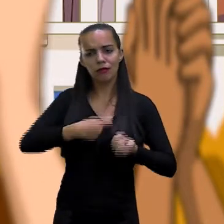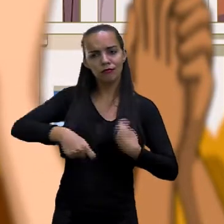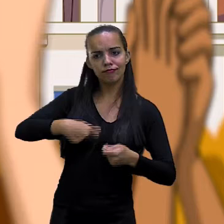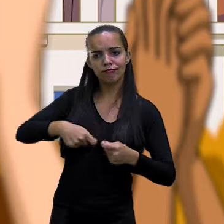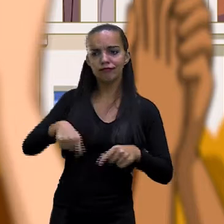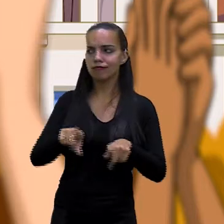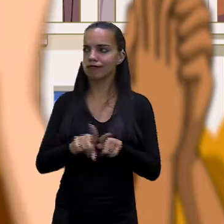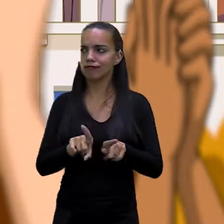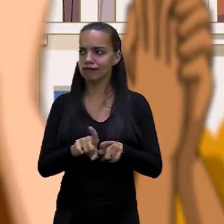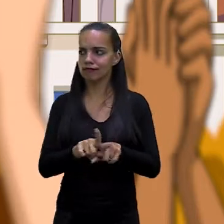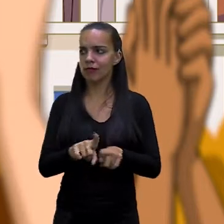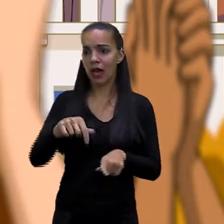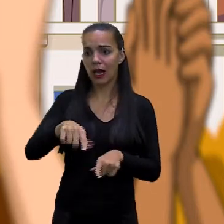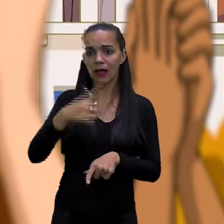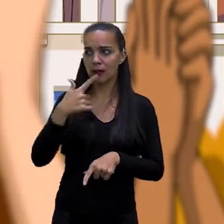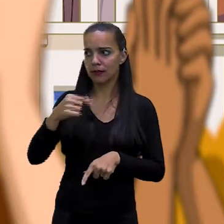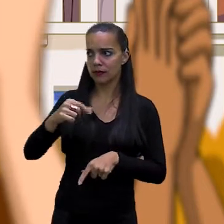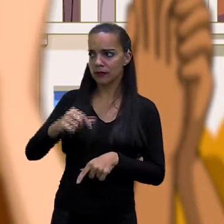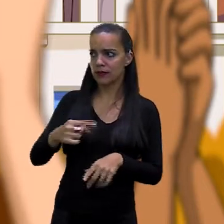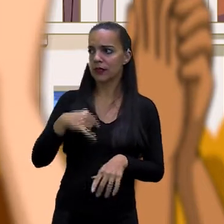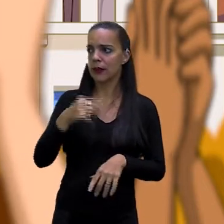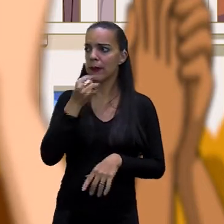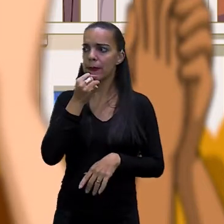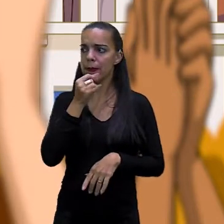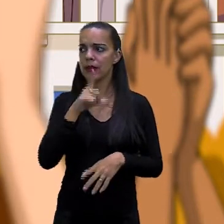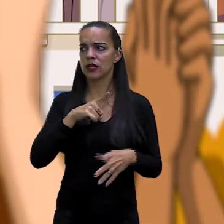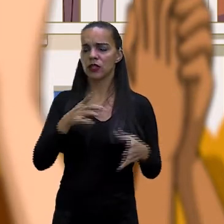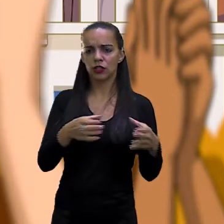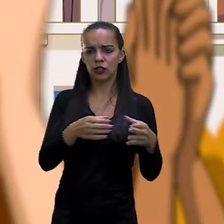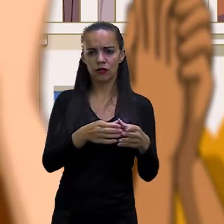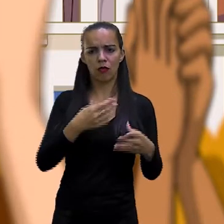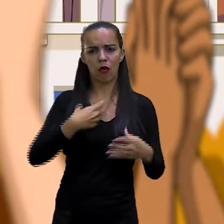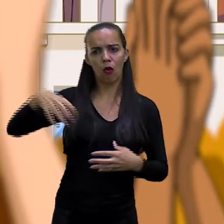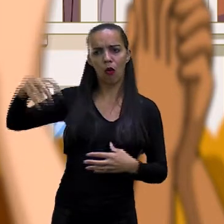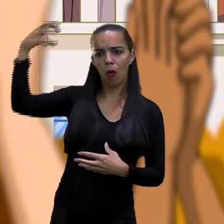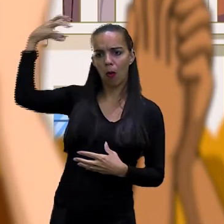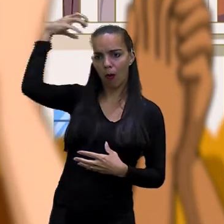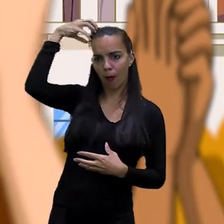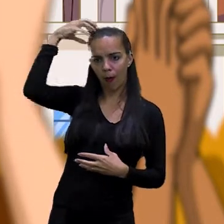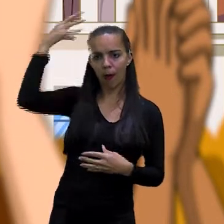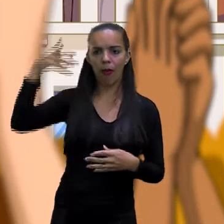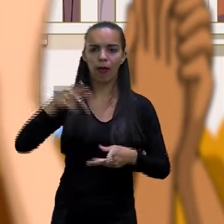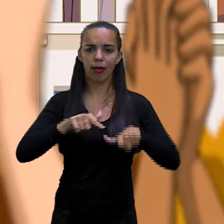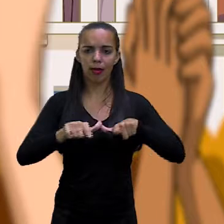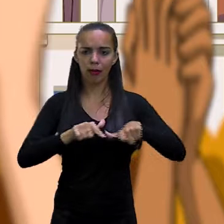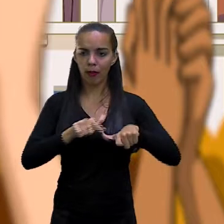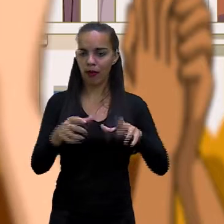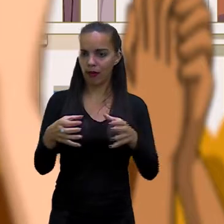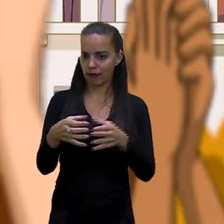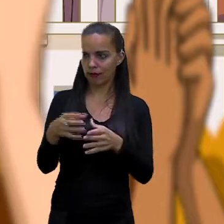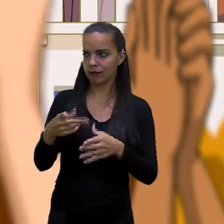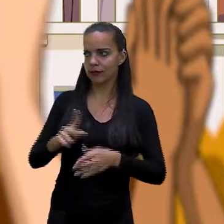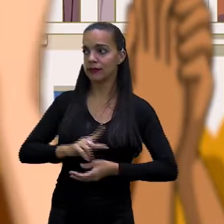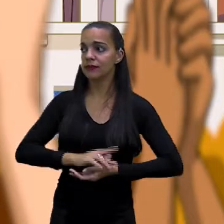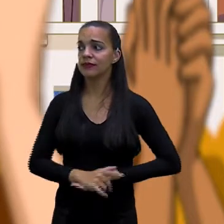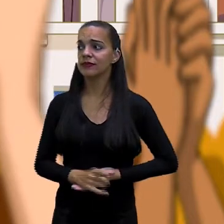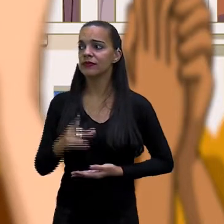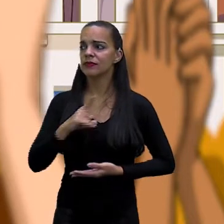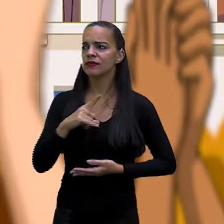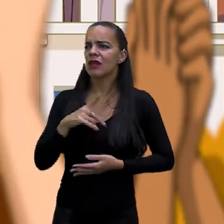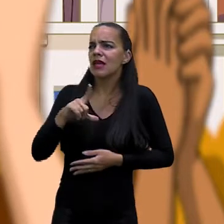Estado para o Brasil, como ministérios do Reino, da Marinha e Ultramar. Foi a